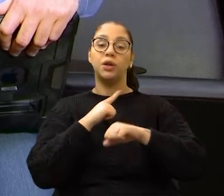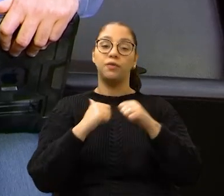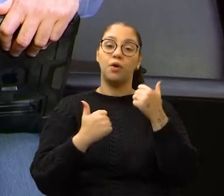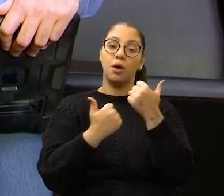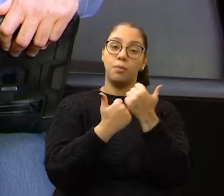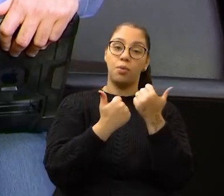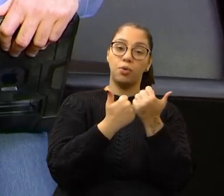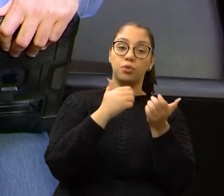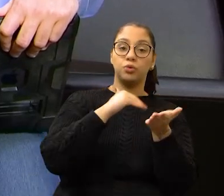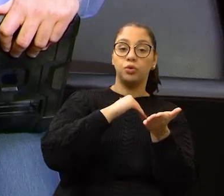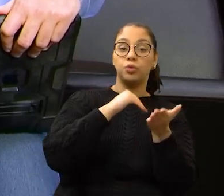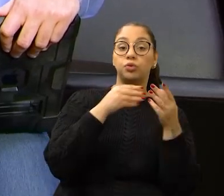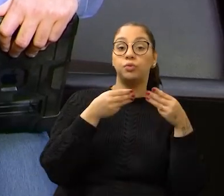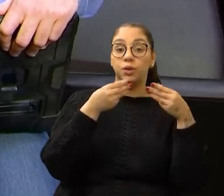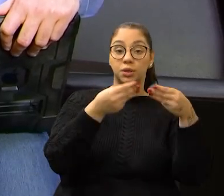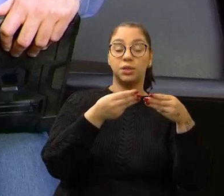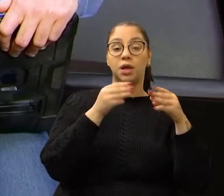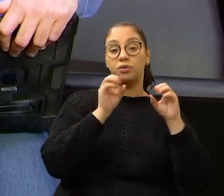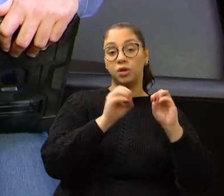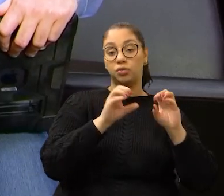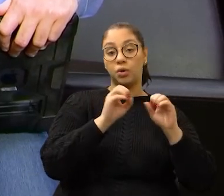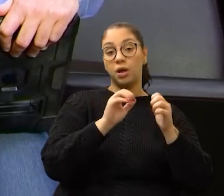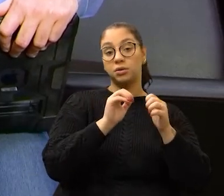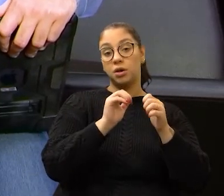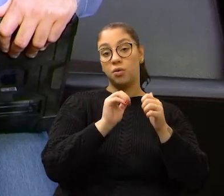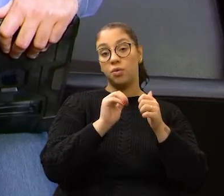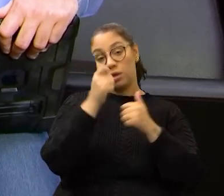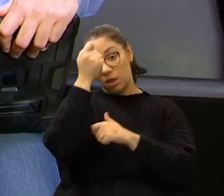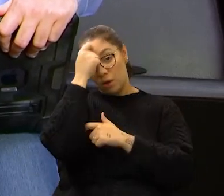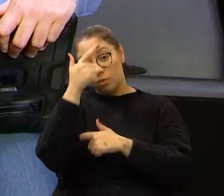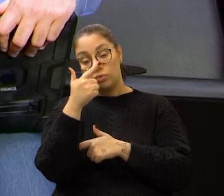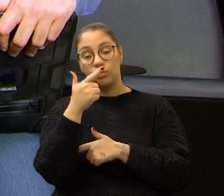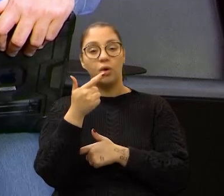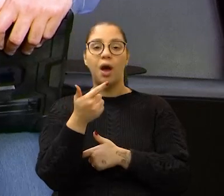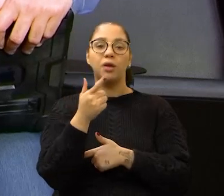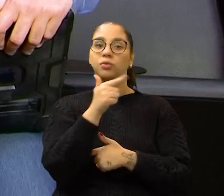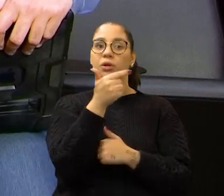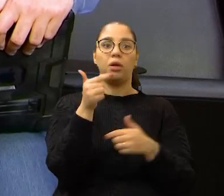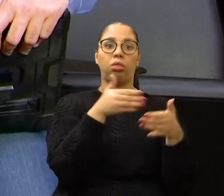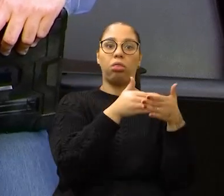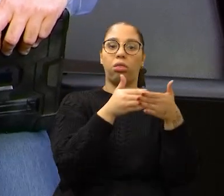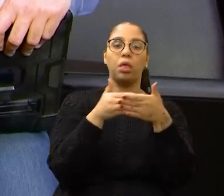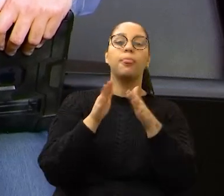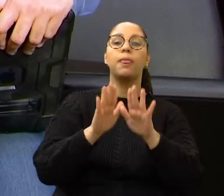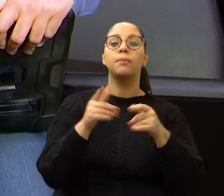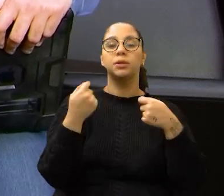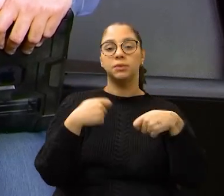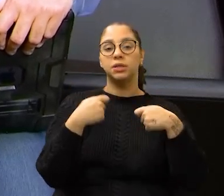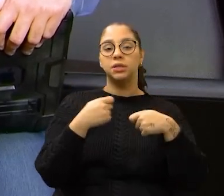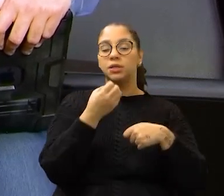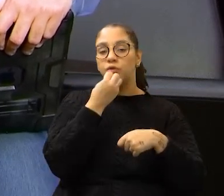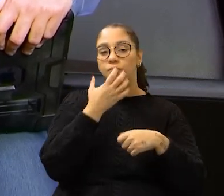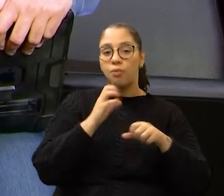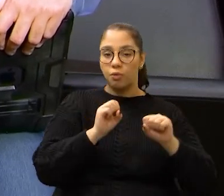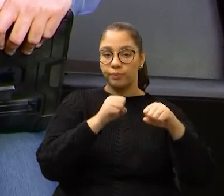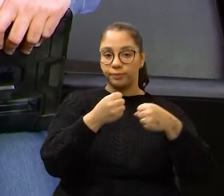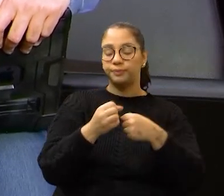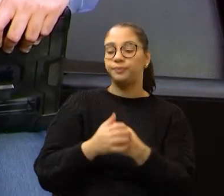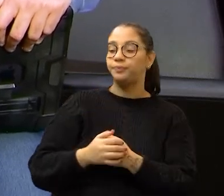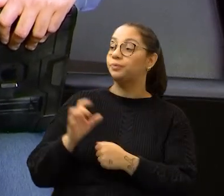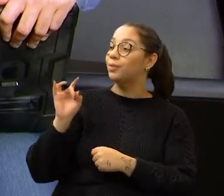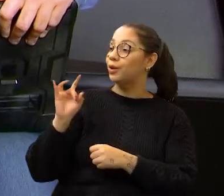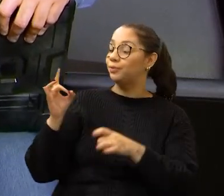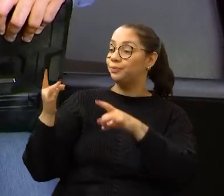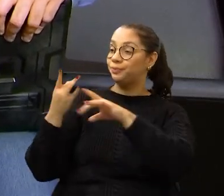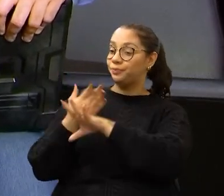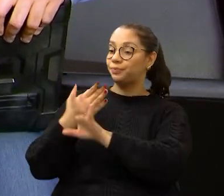com apoio do Ministério da Educação e Cultura. Ou seja, não tem nada que impeça que a coisa aconteça, basta um pouco de boa vontade.